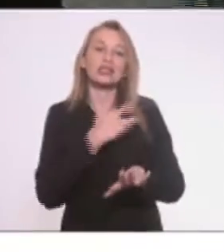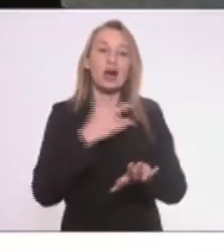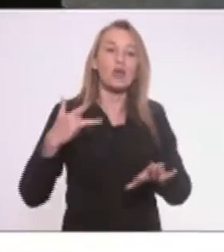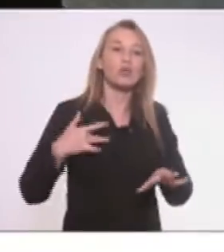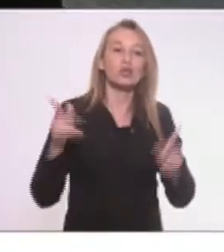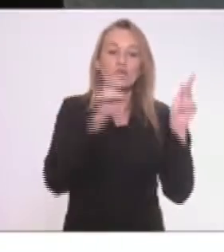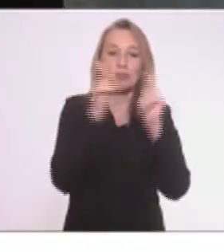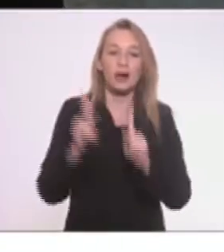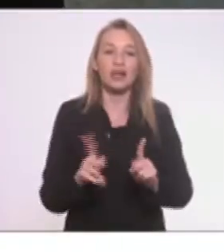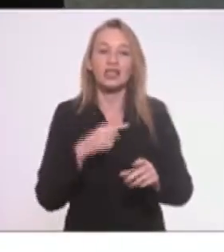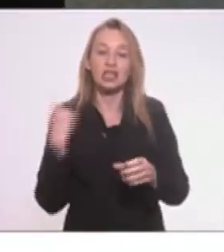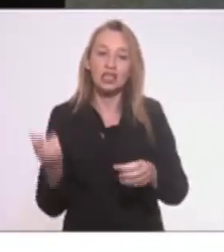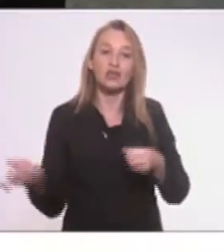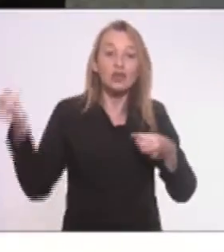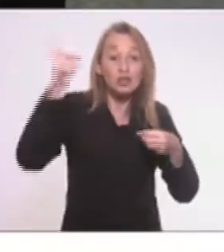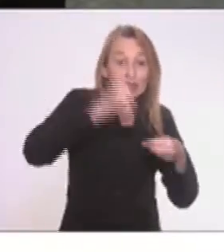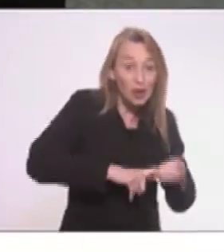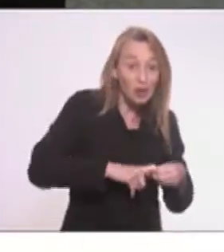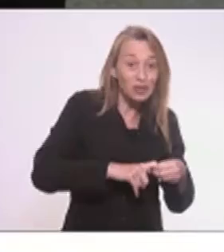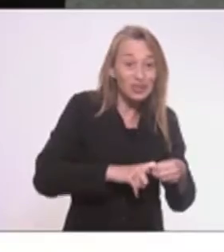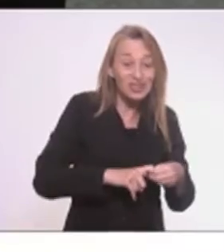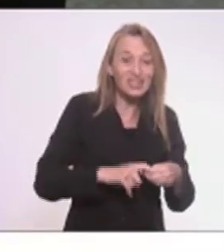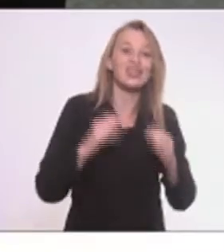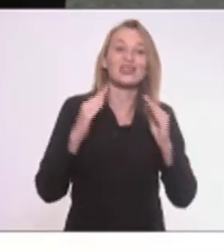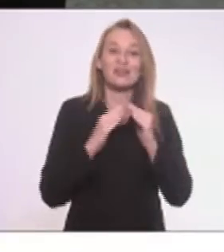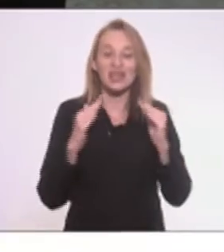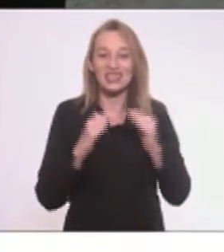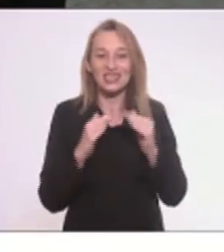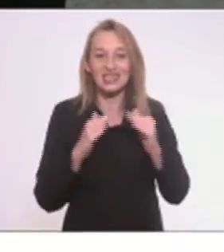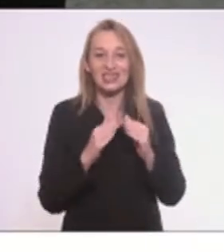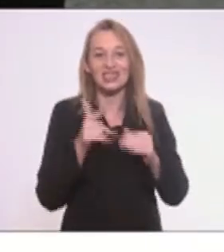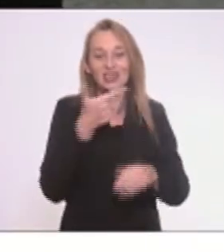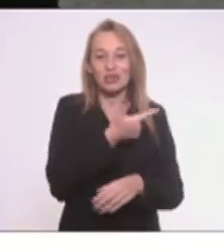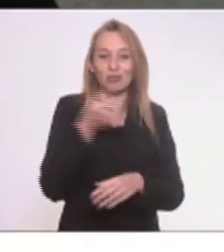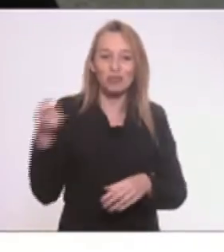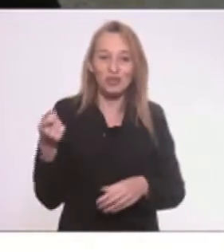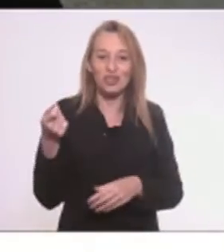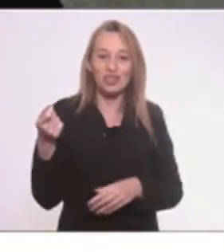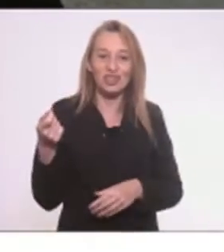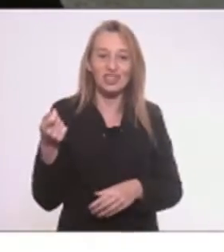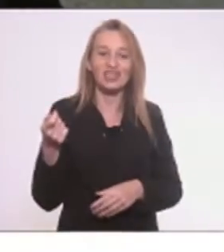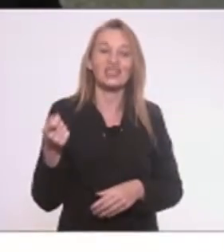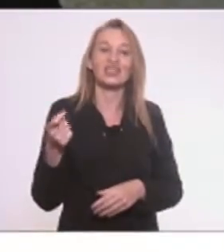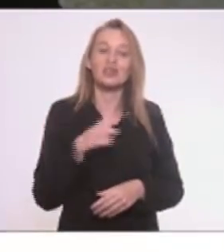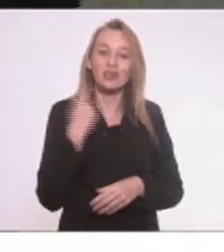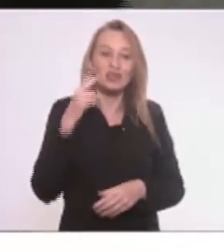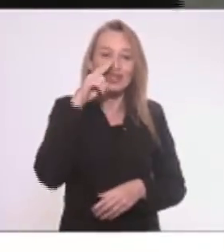que a gente volte para essa casa em 2020